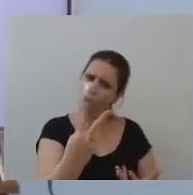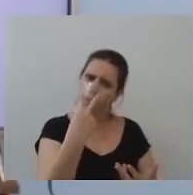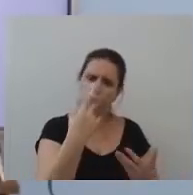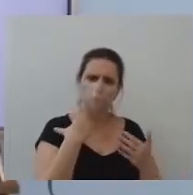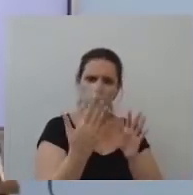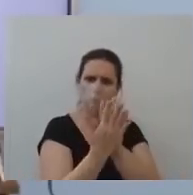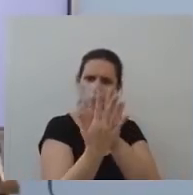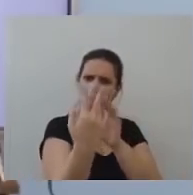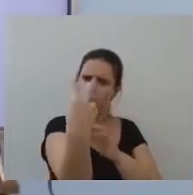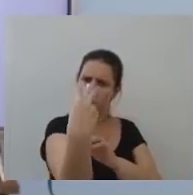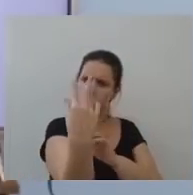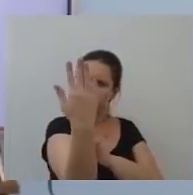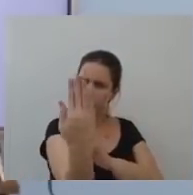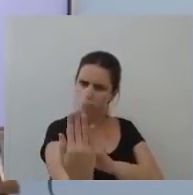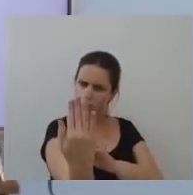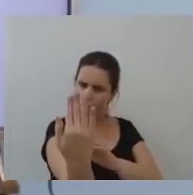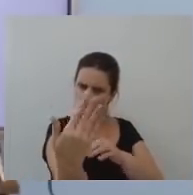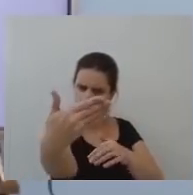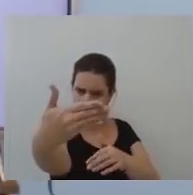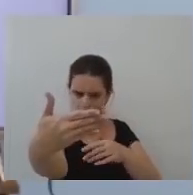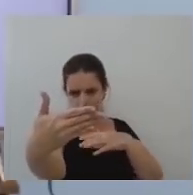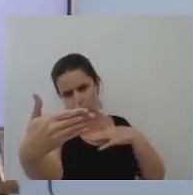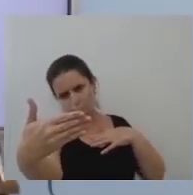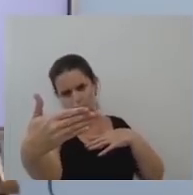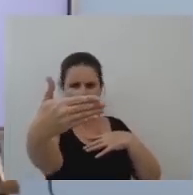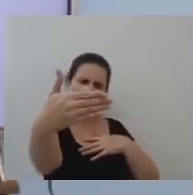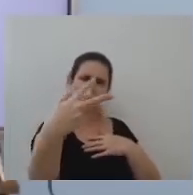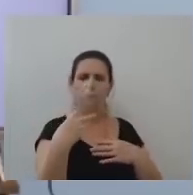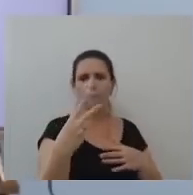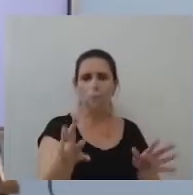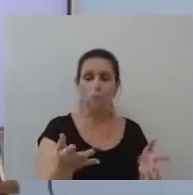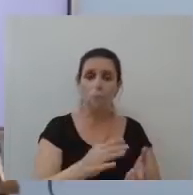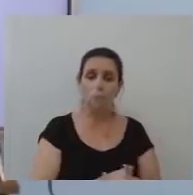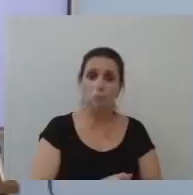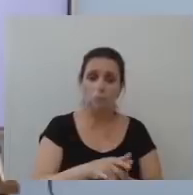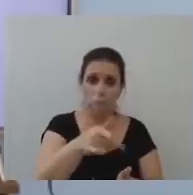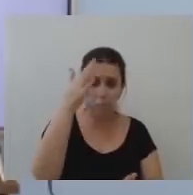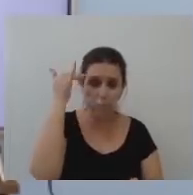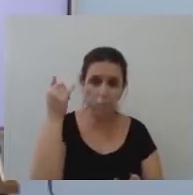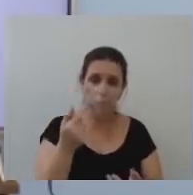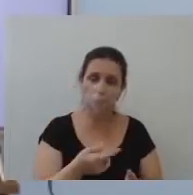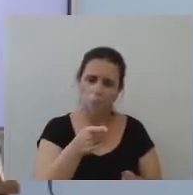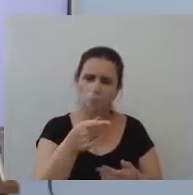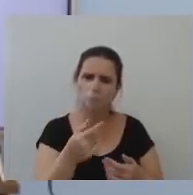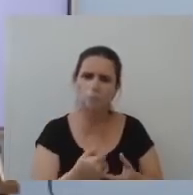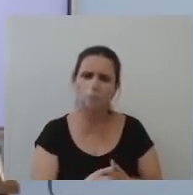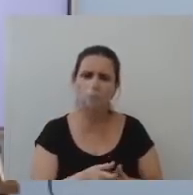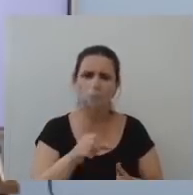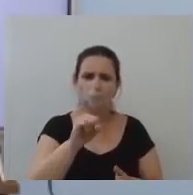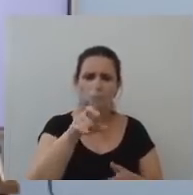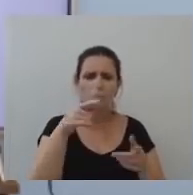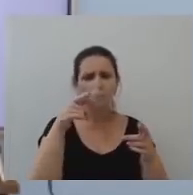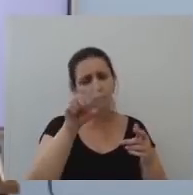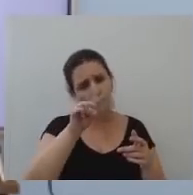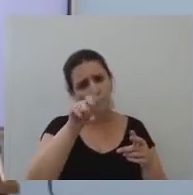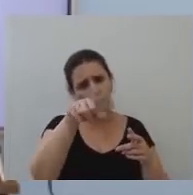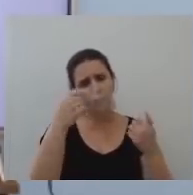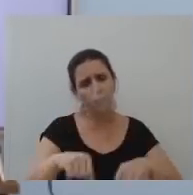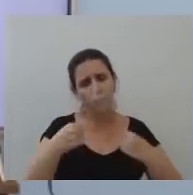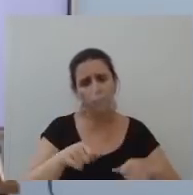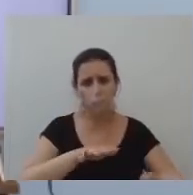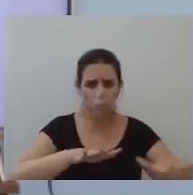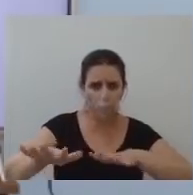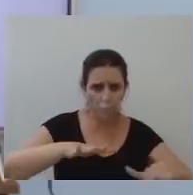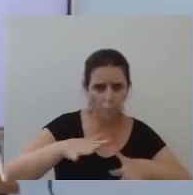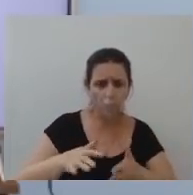gosto de me ver ali na tela e tal. Sabe qual é uma dica que a gente dá para você? Se você precisar dessa